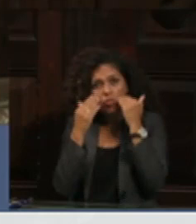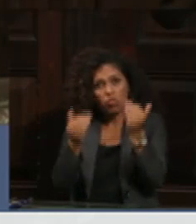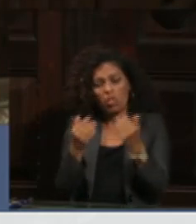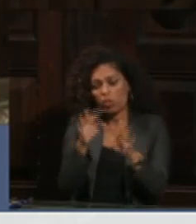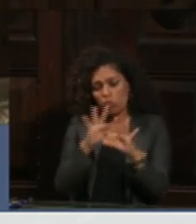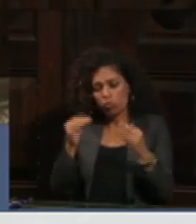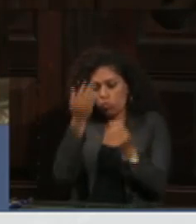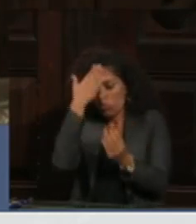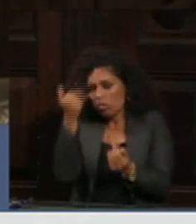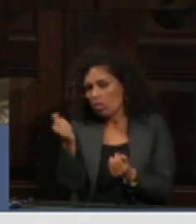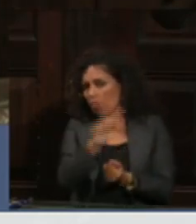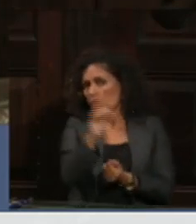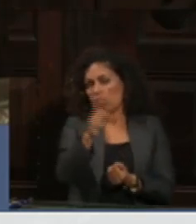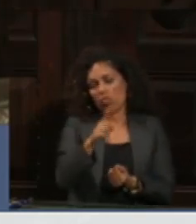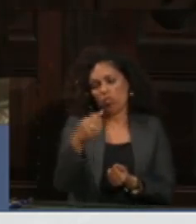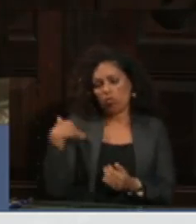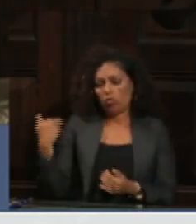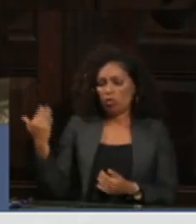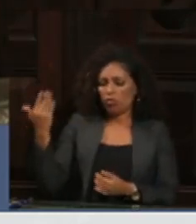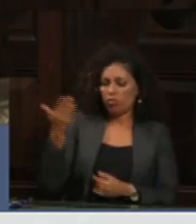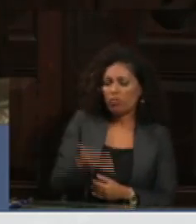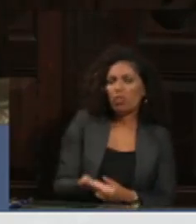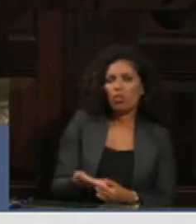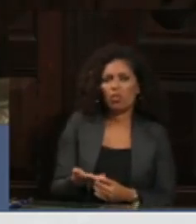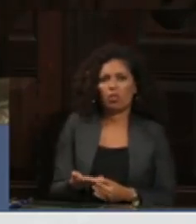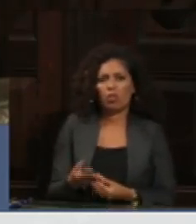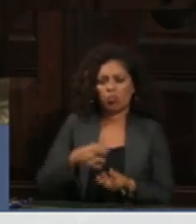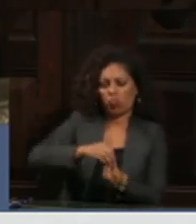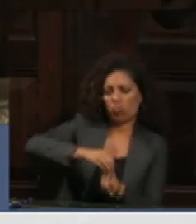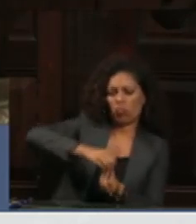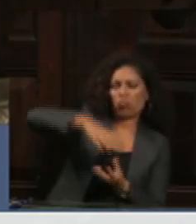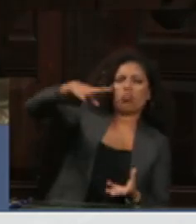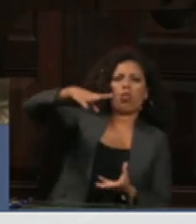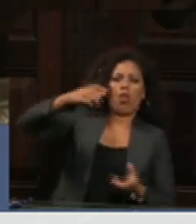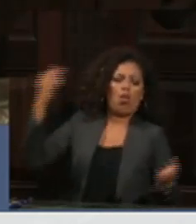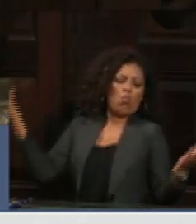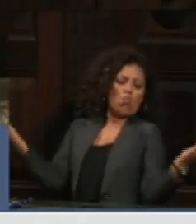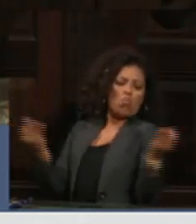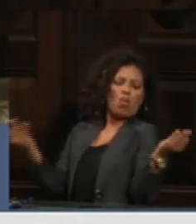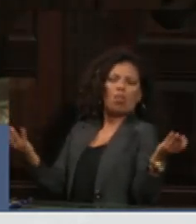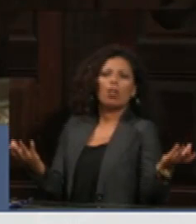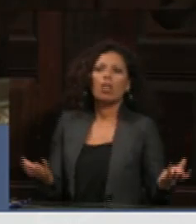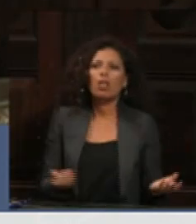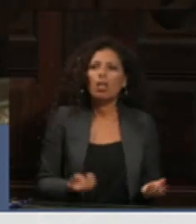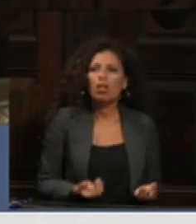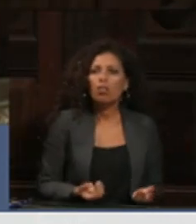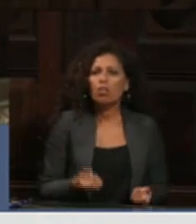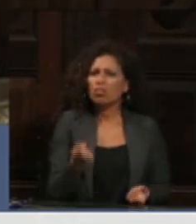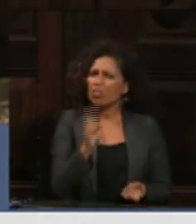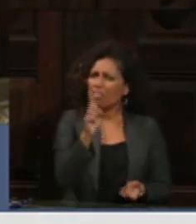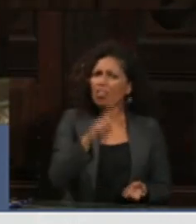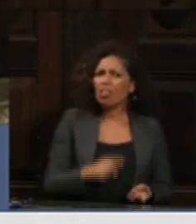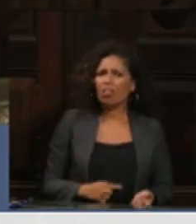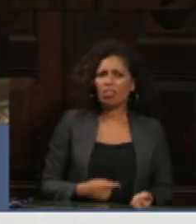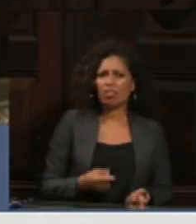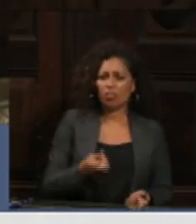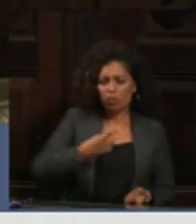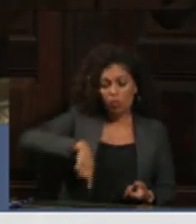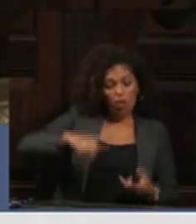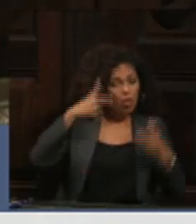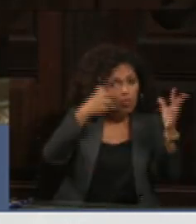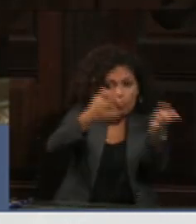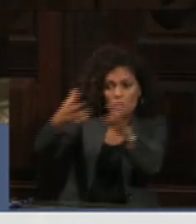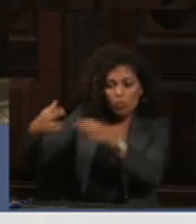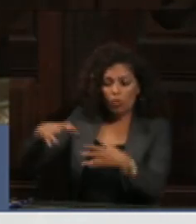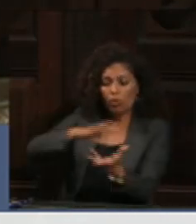fotossíntese, que nós não viemos sendo os bambambãs da cadeia. Nós somos mais uma espécie